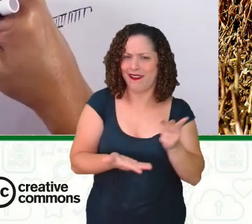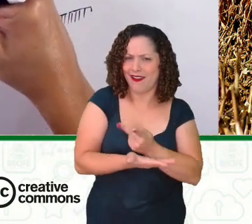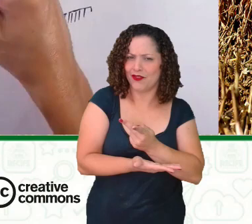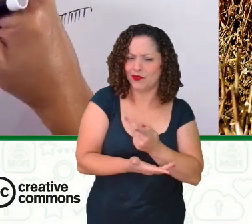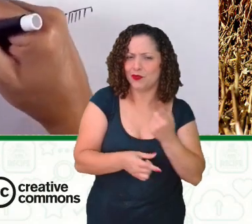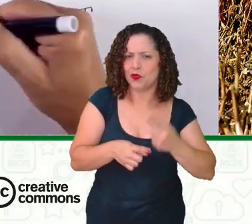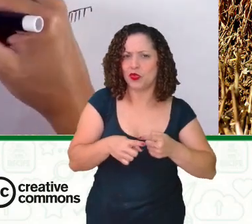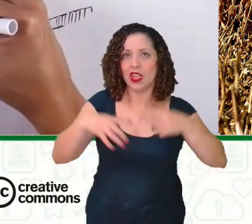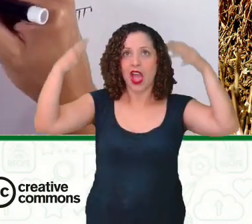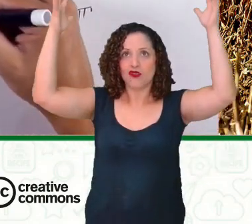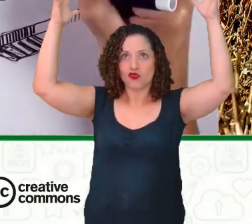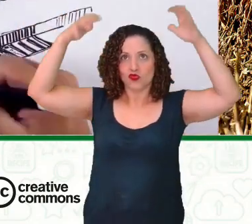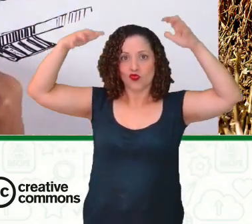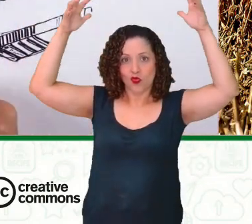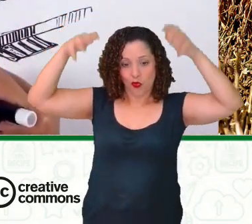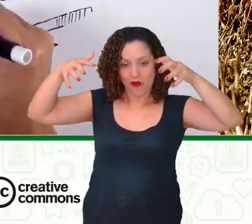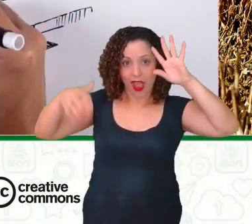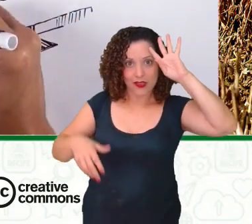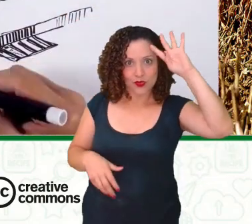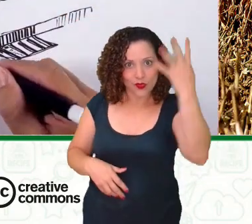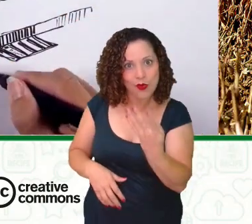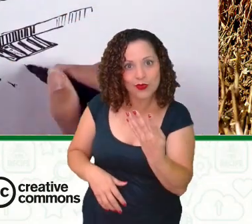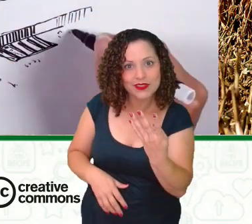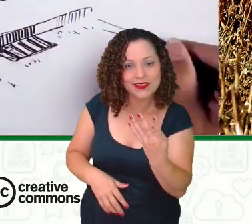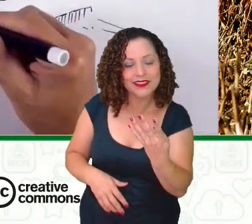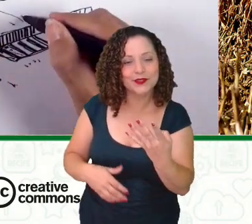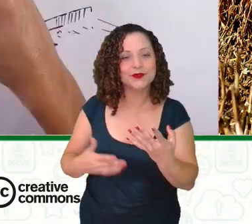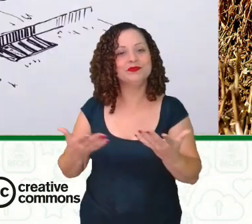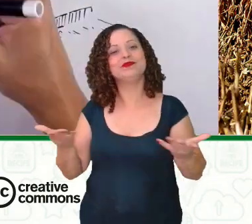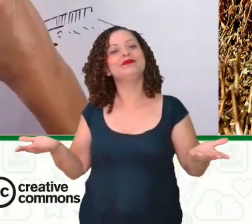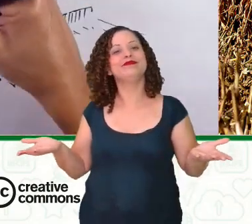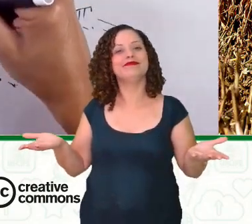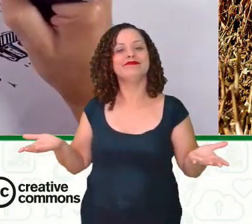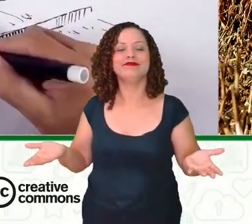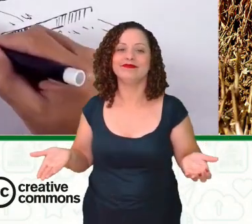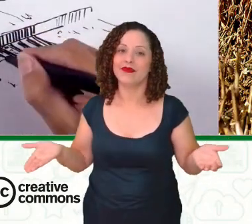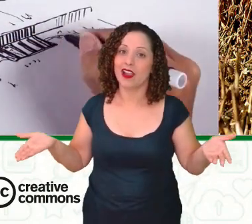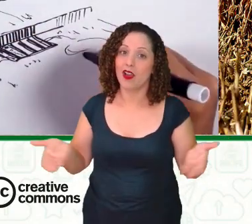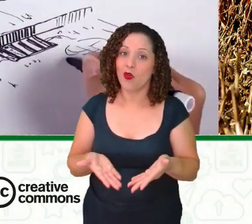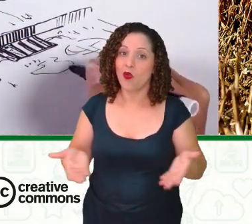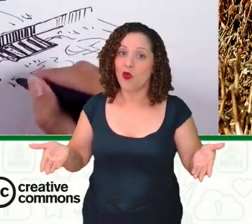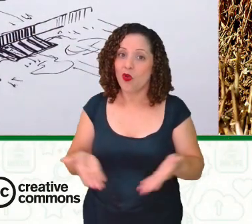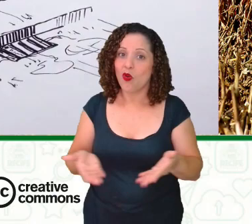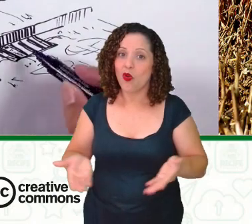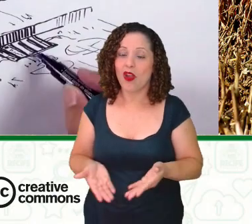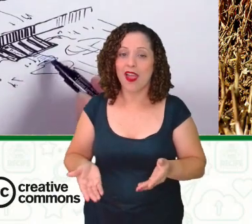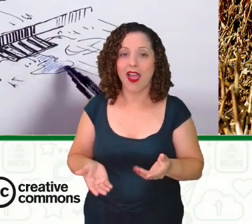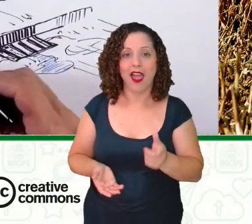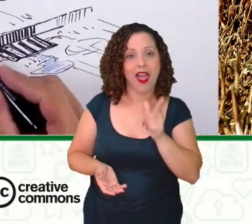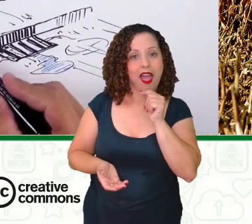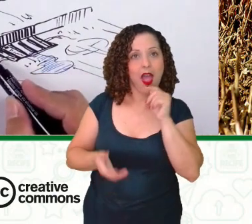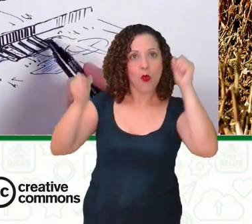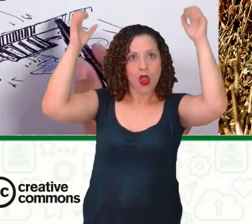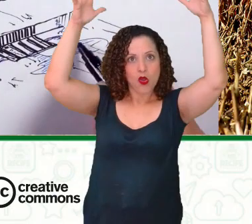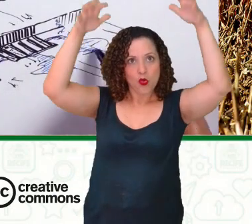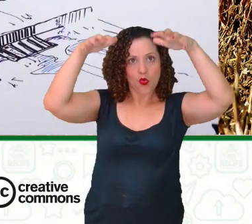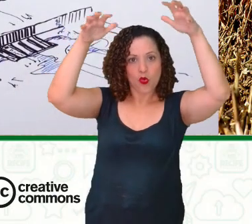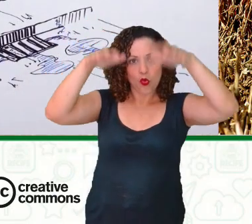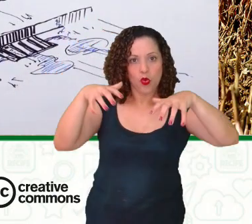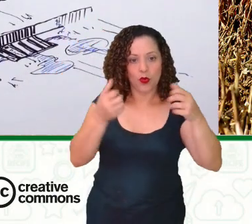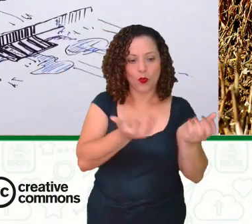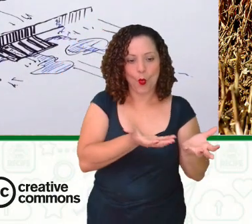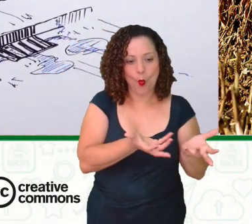a chuva que deveria ser a solução para a falta d'água nas grandes cidades simplesmente escoa para bueiros e valas e